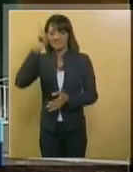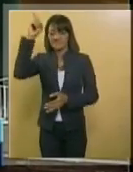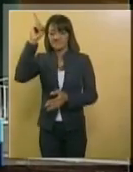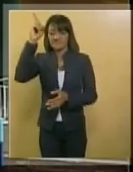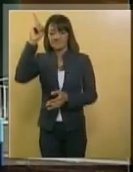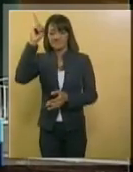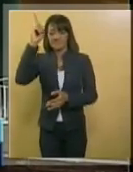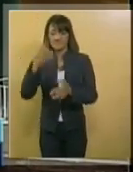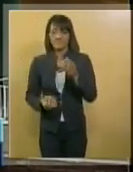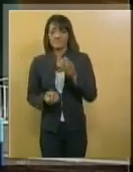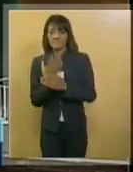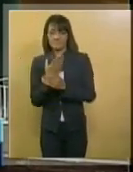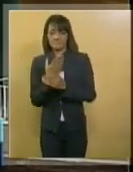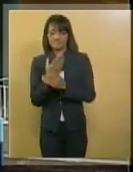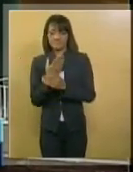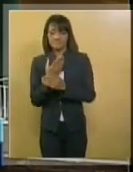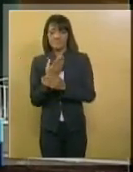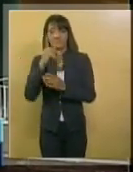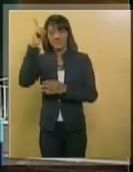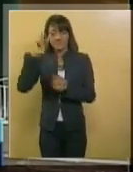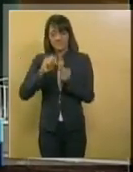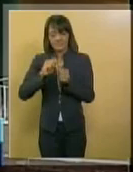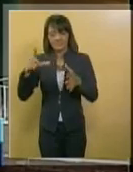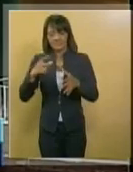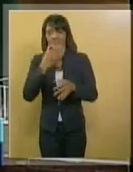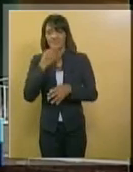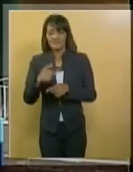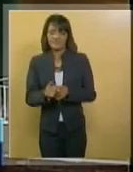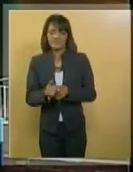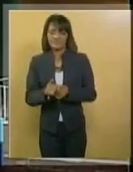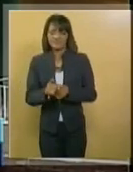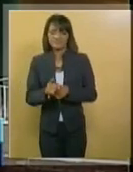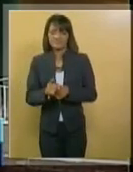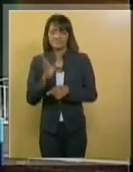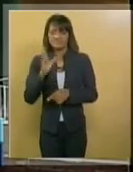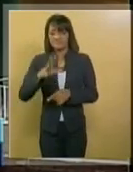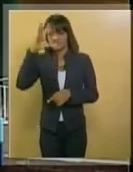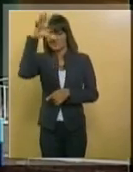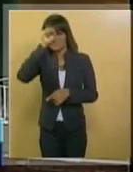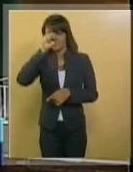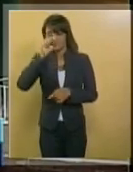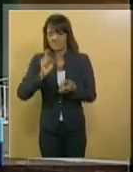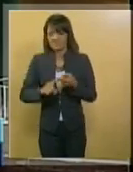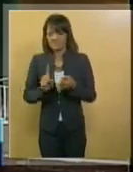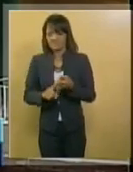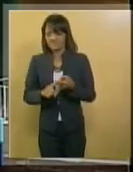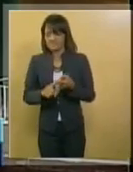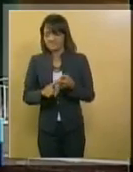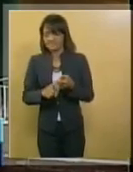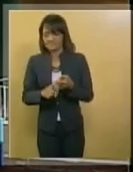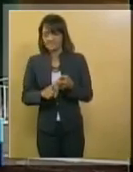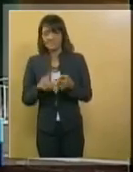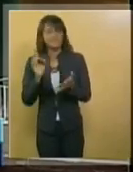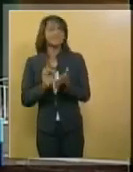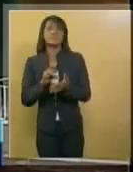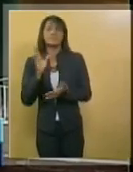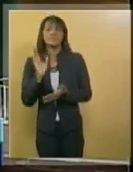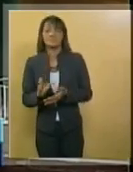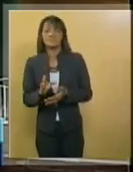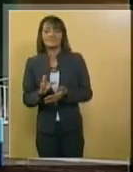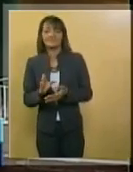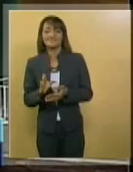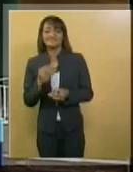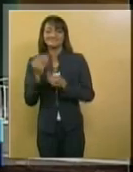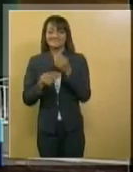ele deu uma ordem. Ide, dai nome às espécies, cuidai delas e aprendei com elas. Alguém aqui se lembra qual foi o primeiro aprendizado do homem